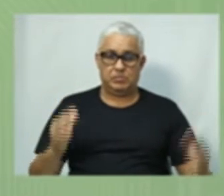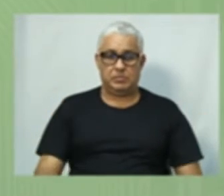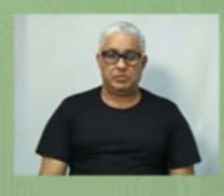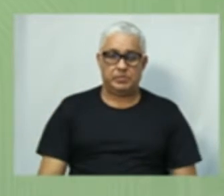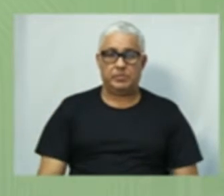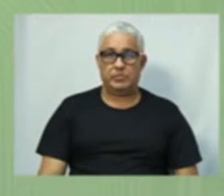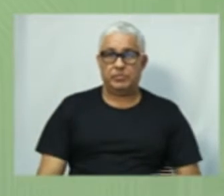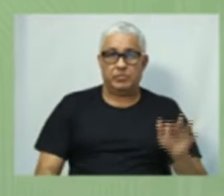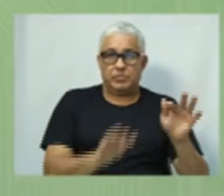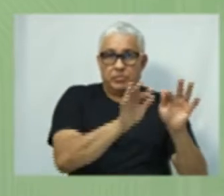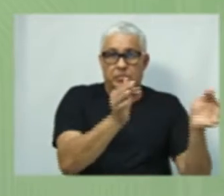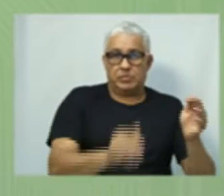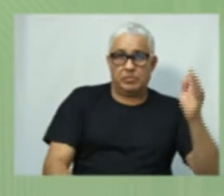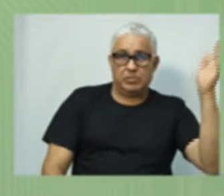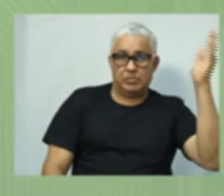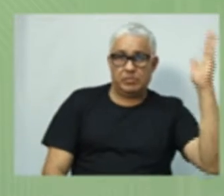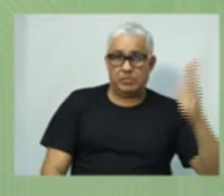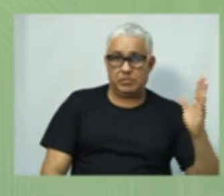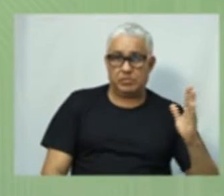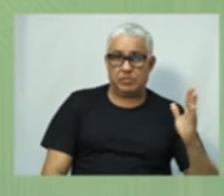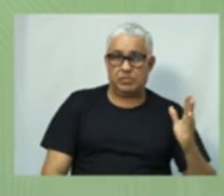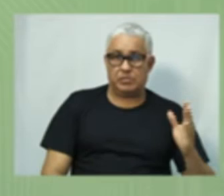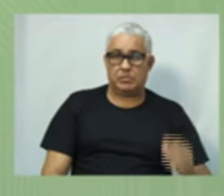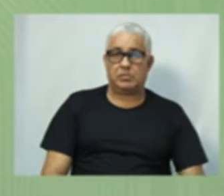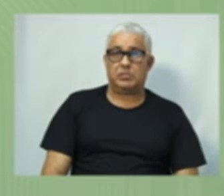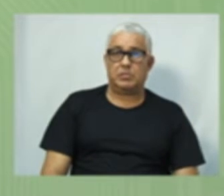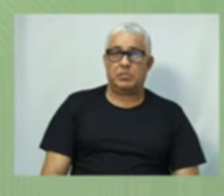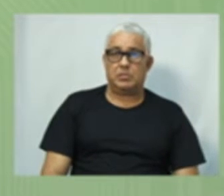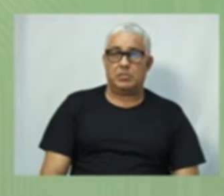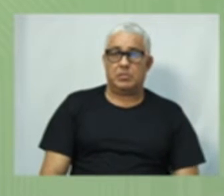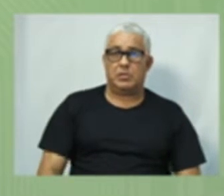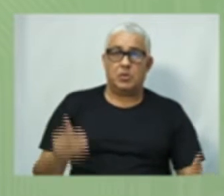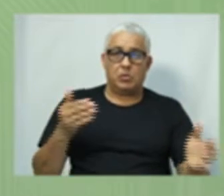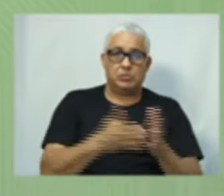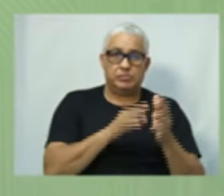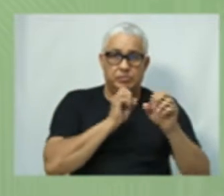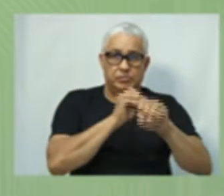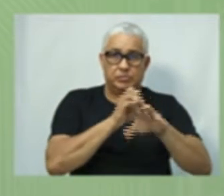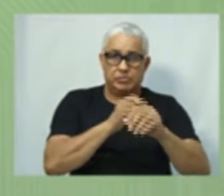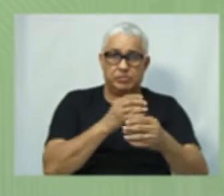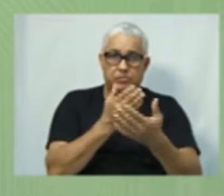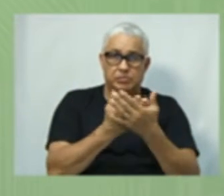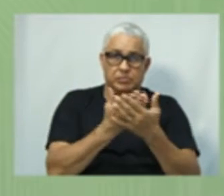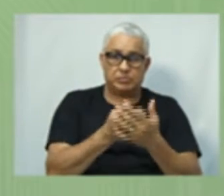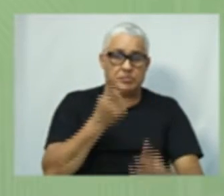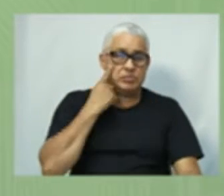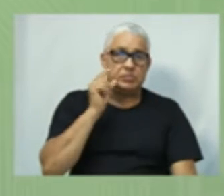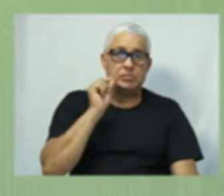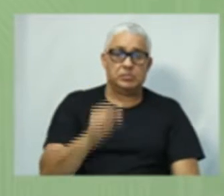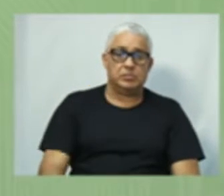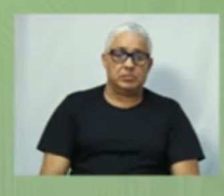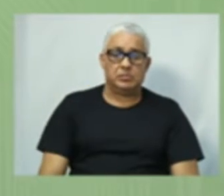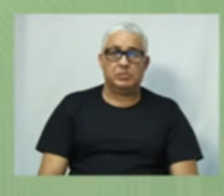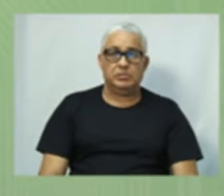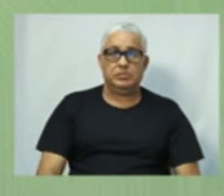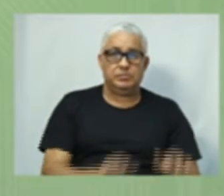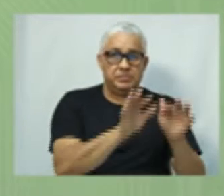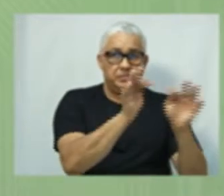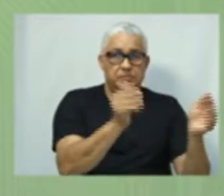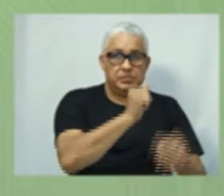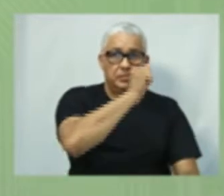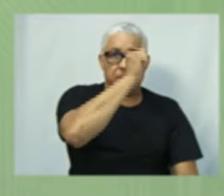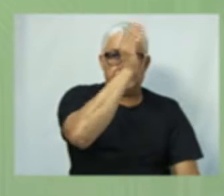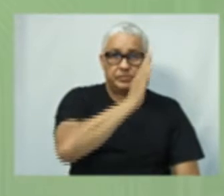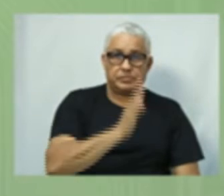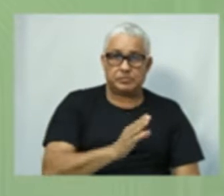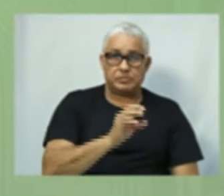Pelo Simples Nacional, que foi visto na última aula, nós vimos o quê? Que o Simples Nacional